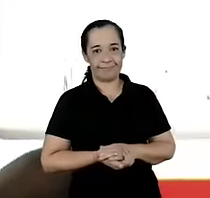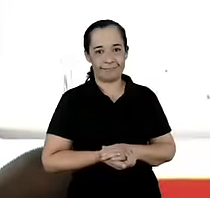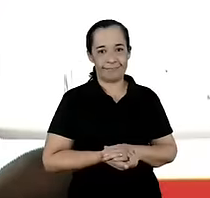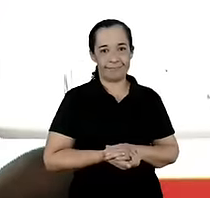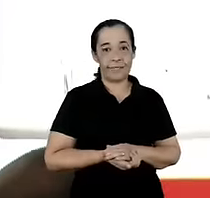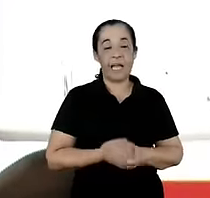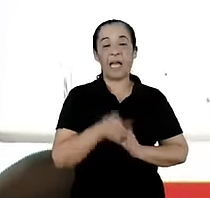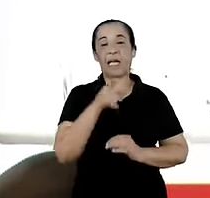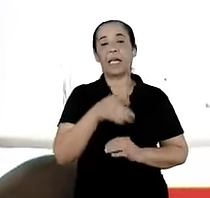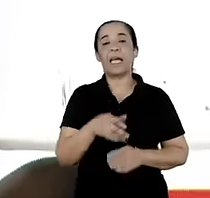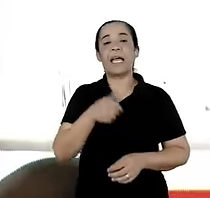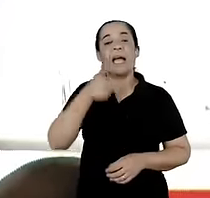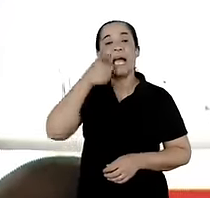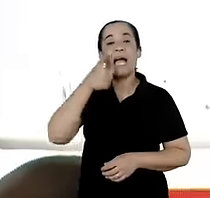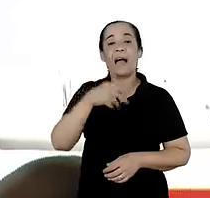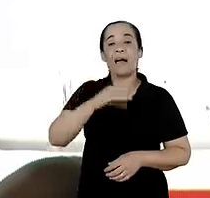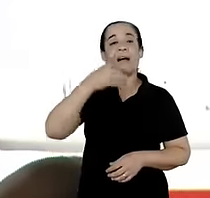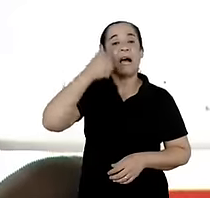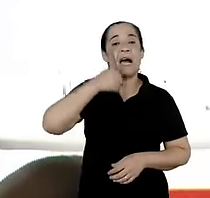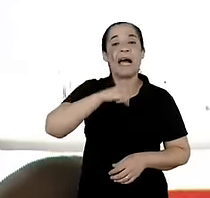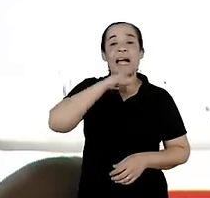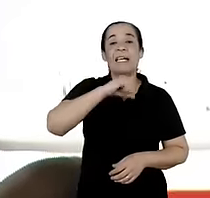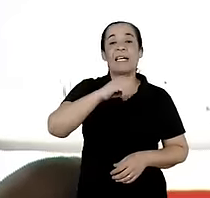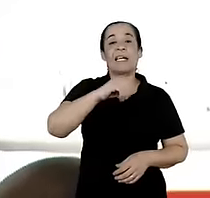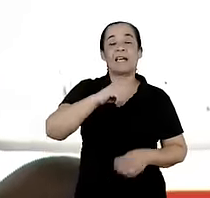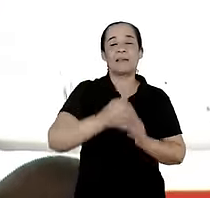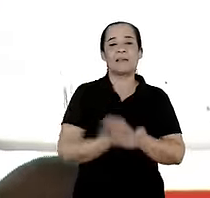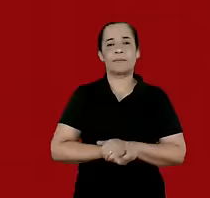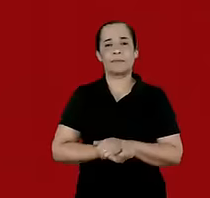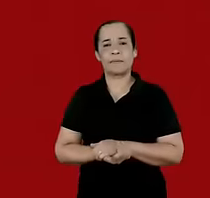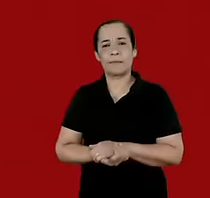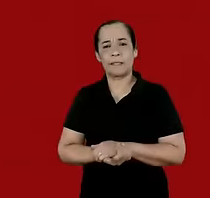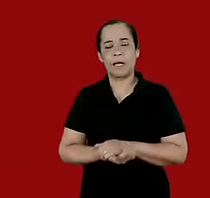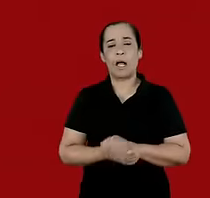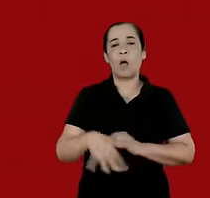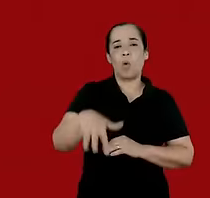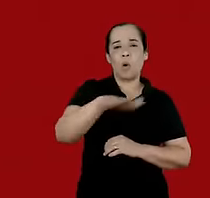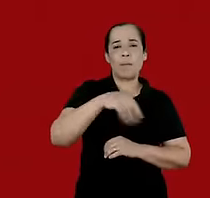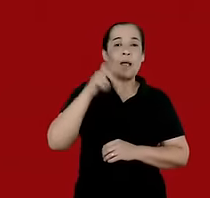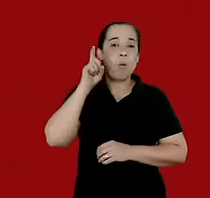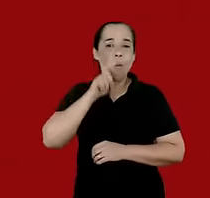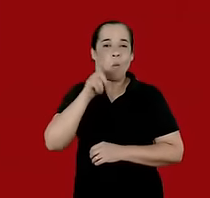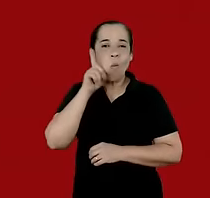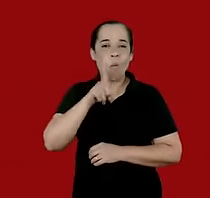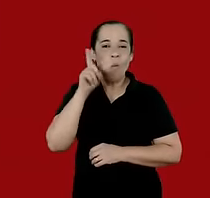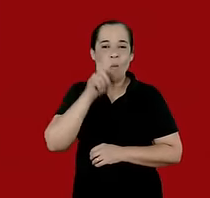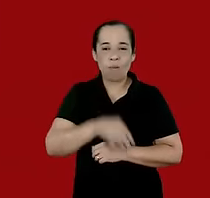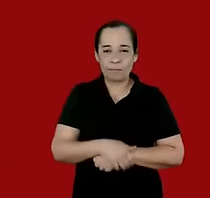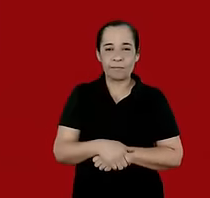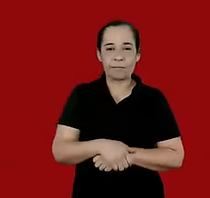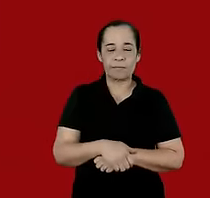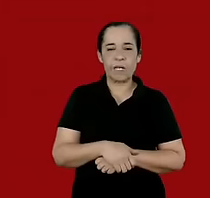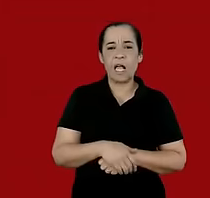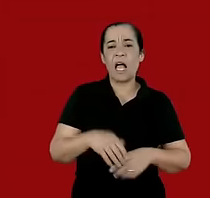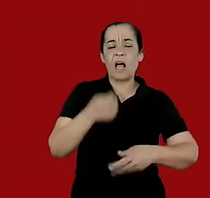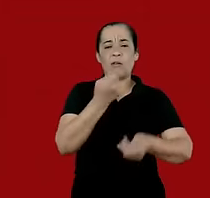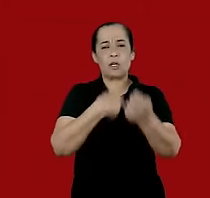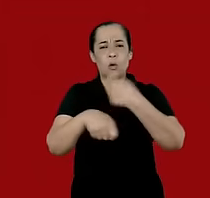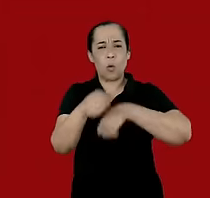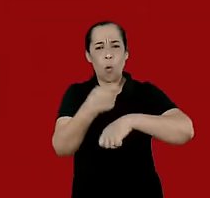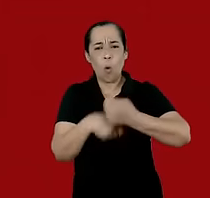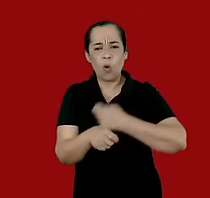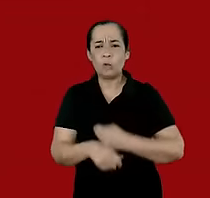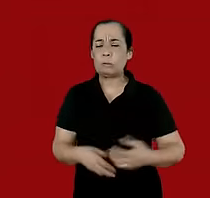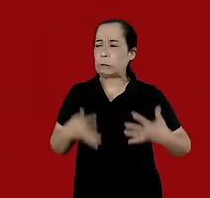falando um pouco do ambiente americano no ambiente americano é claro uma economia e um mercado muito mais complexo muito mais